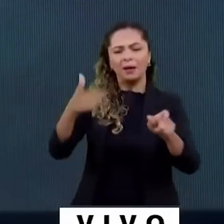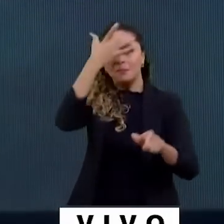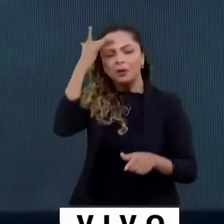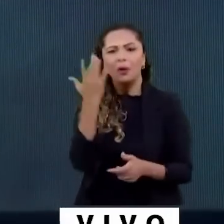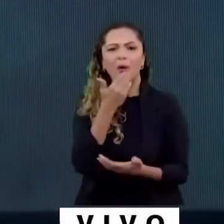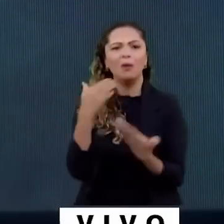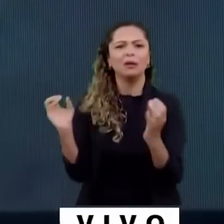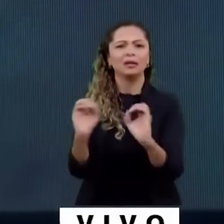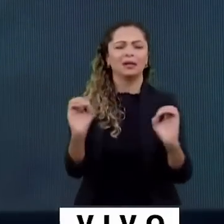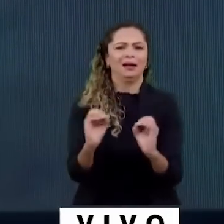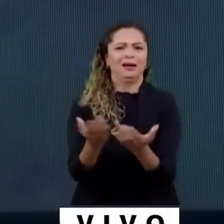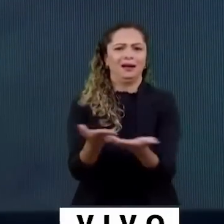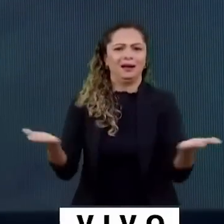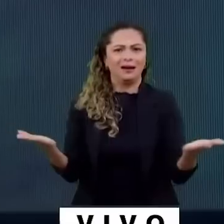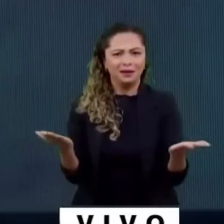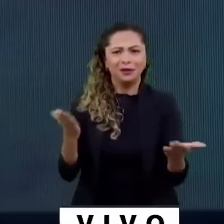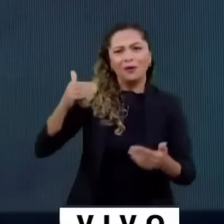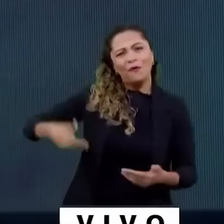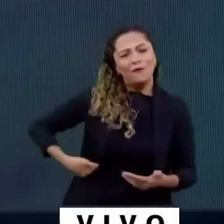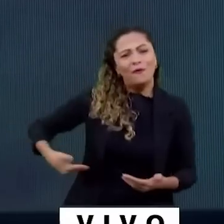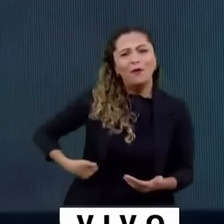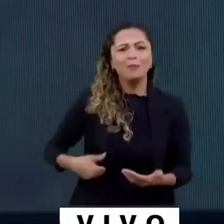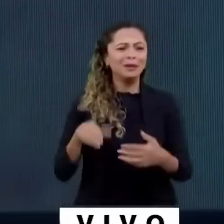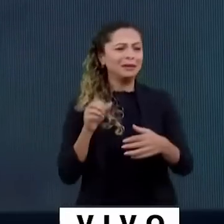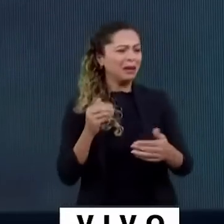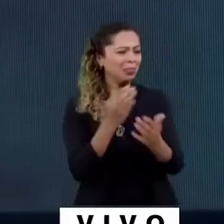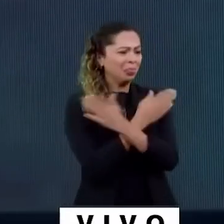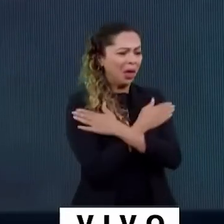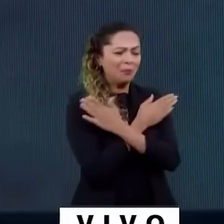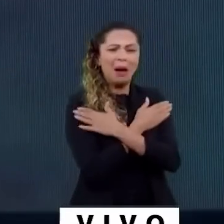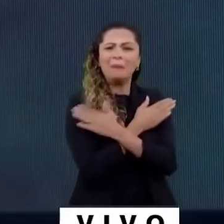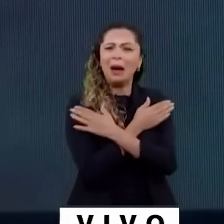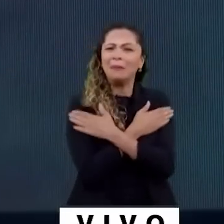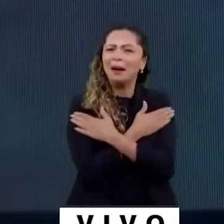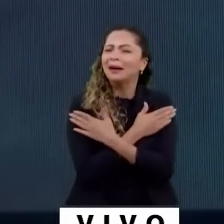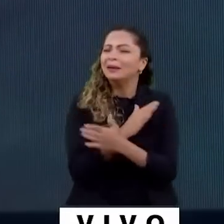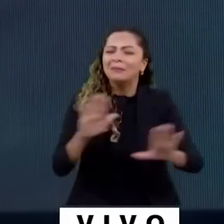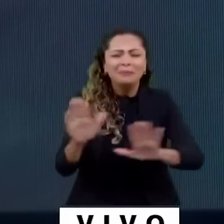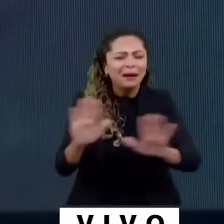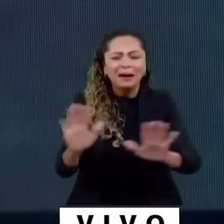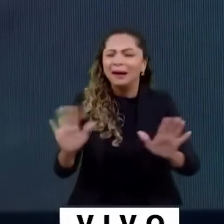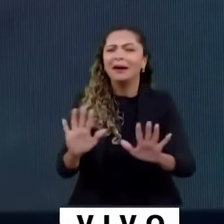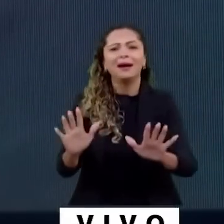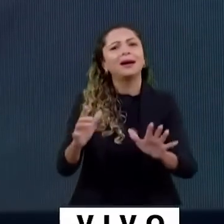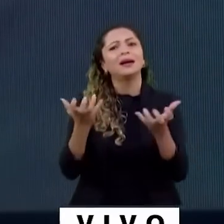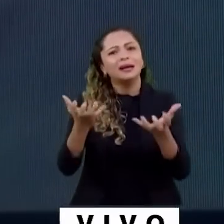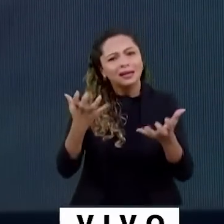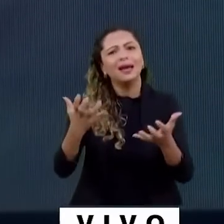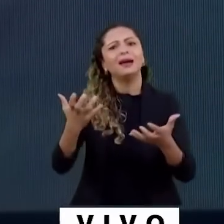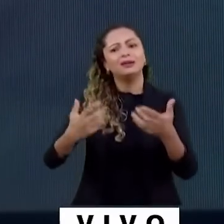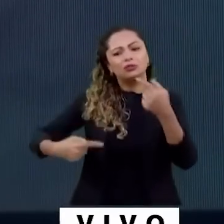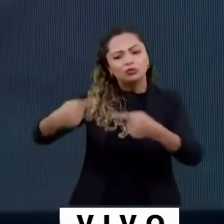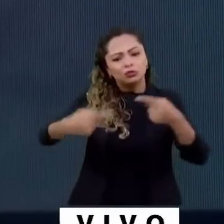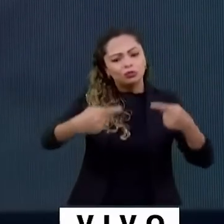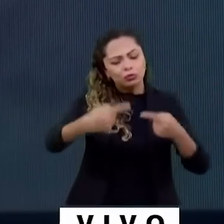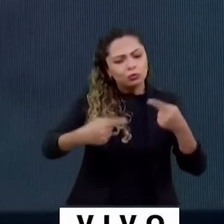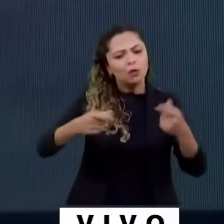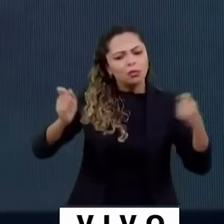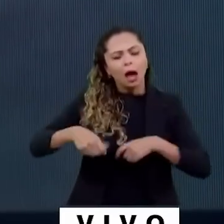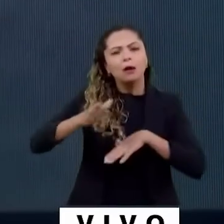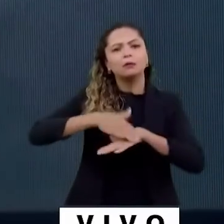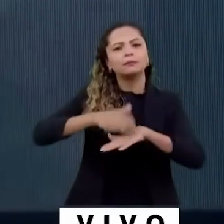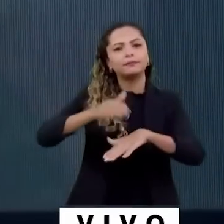porque é o que mais me dói que não gera emprego para a gente discutir alternativas práticas e esse país tem generosas possibilidades